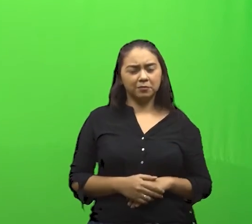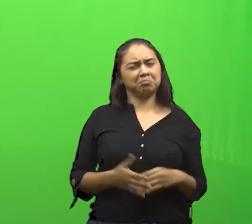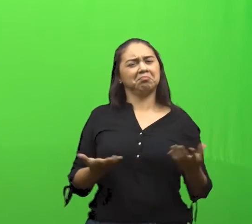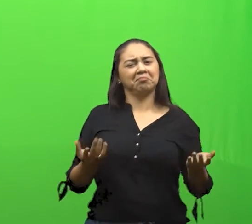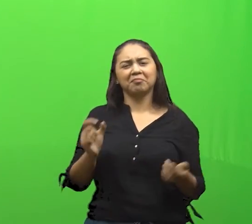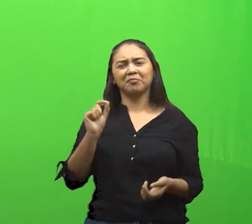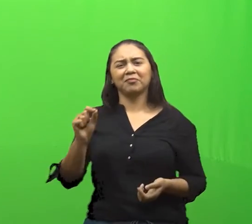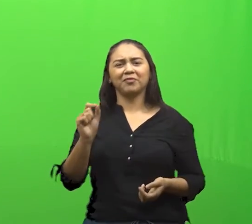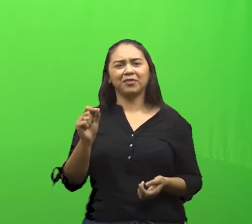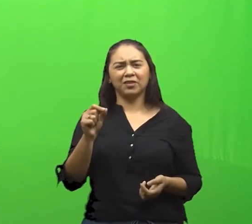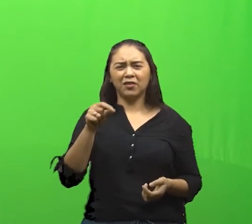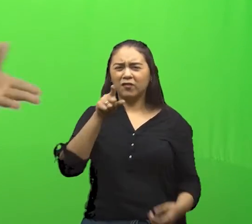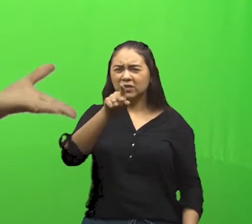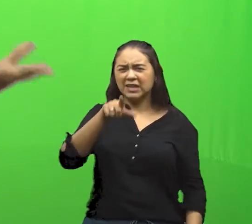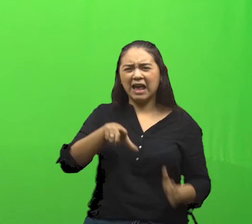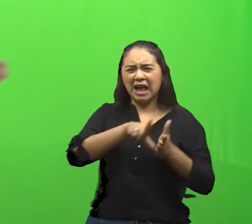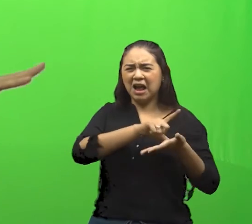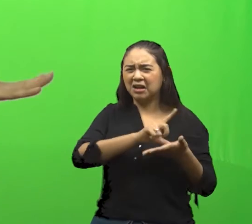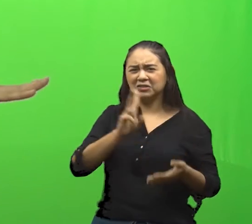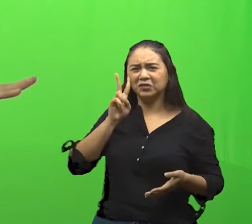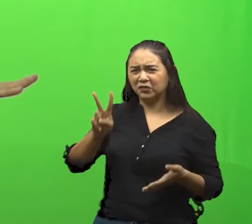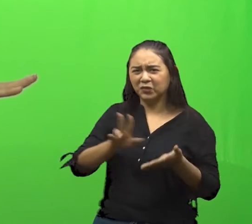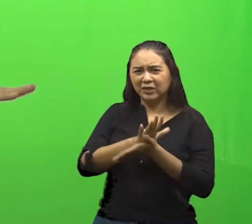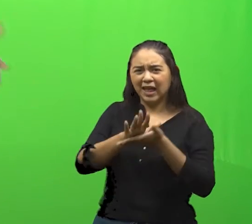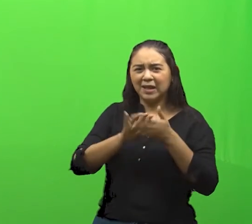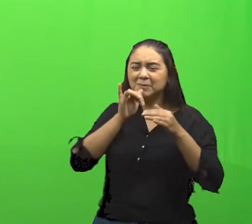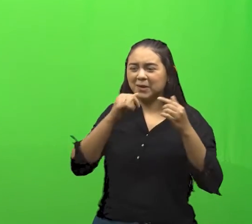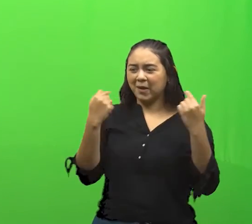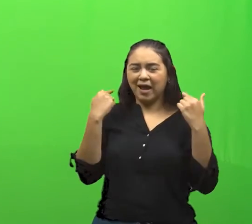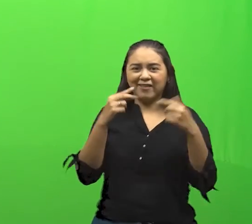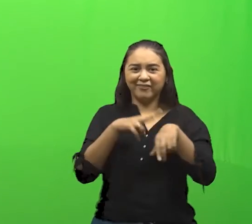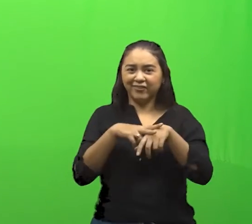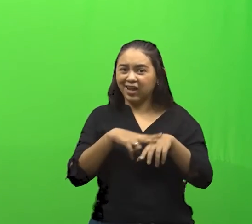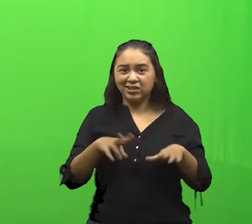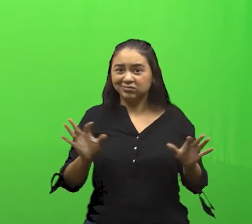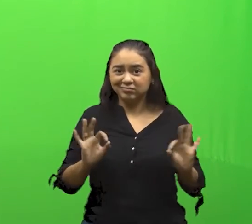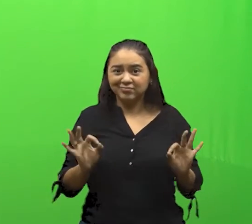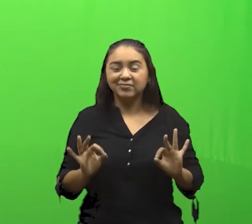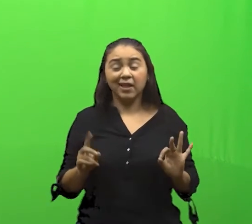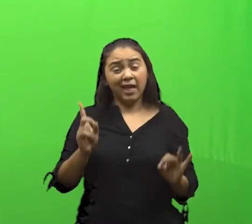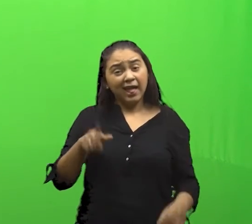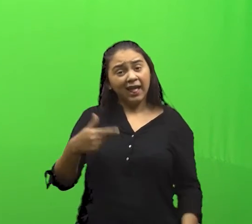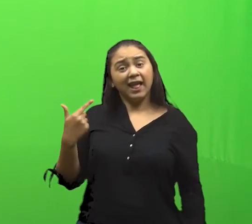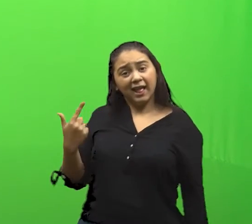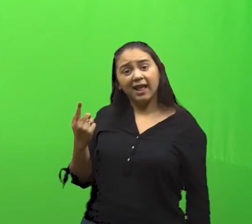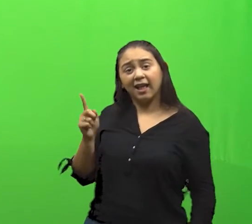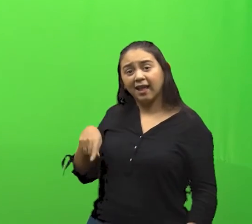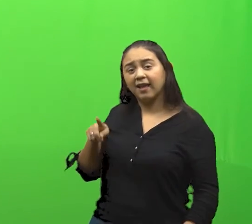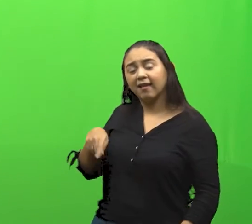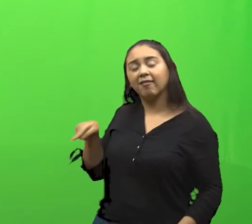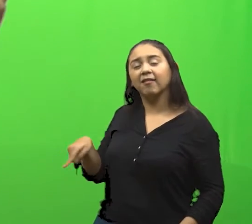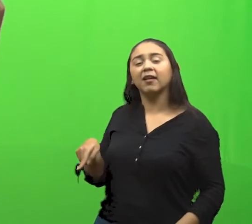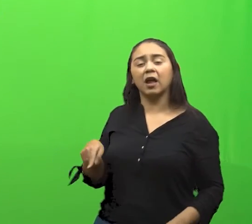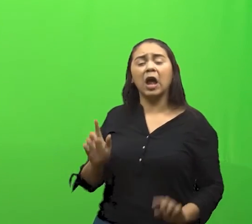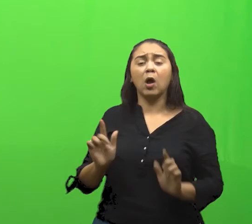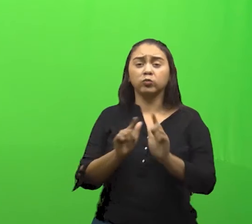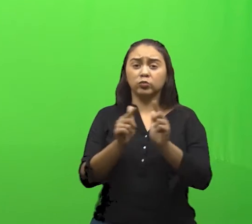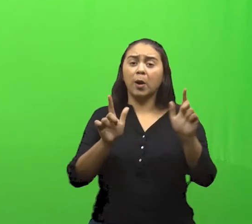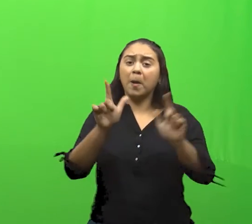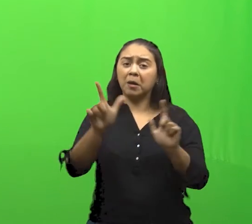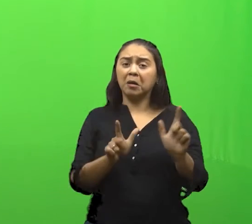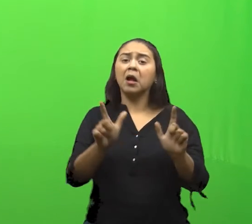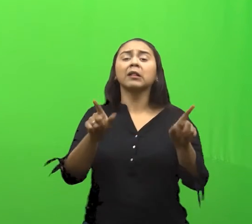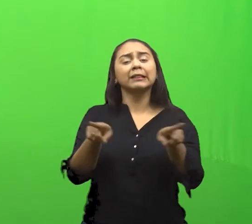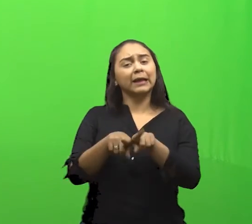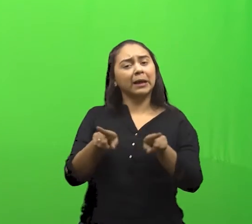que foi? Você nunca viu um estúdio sem fundo nele? Pois é, ele é dessa forma. Os telejornais podem usar assim